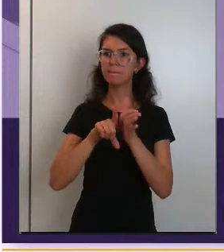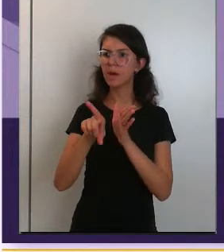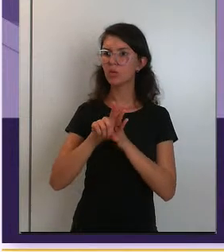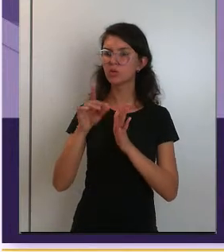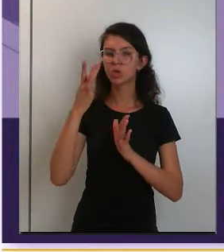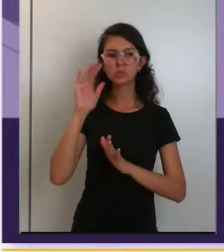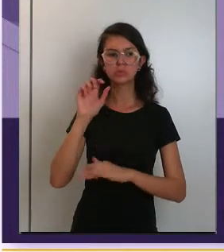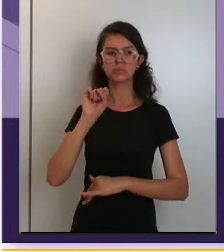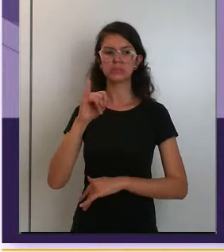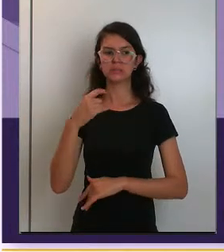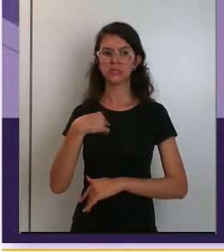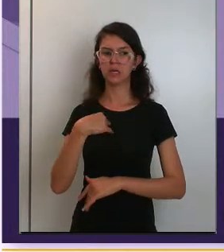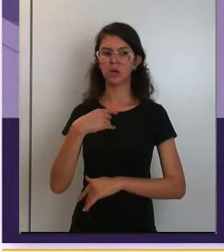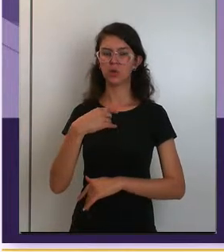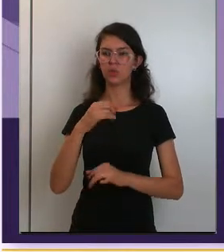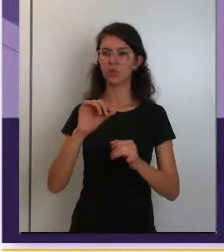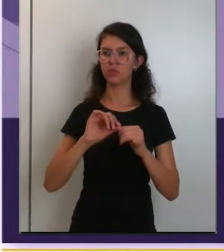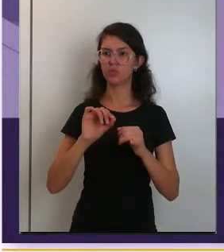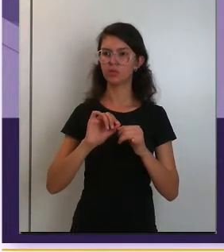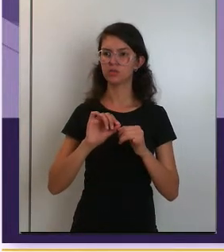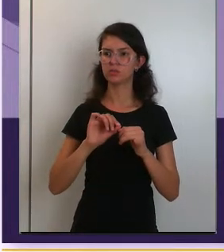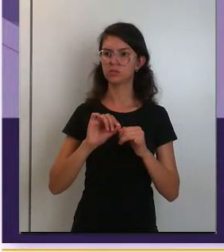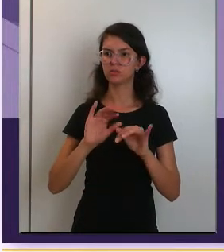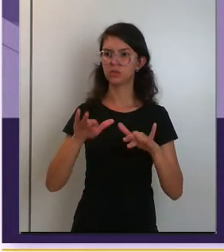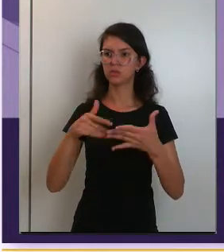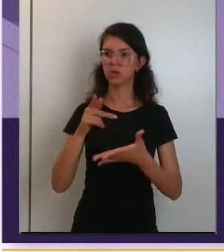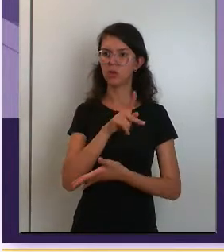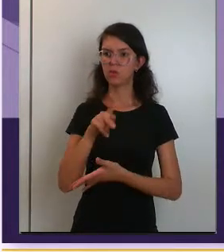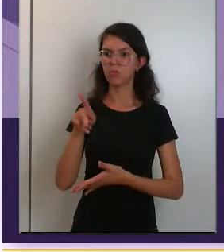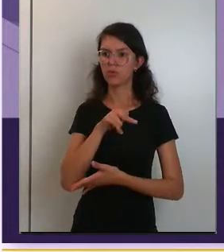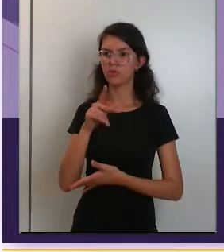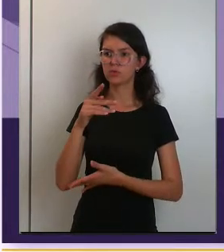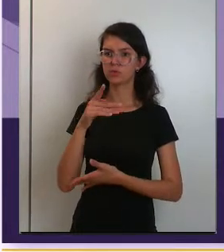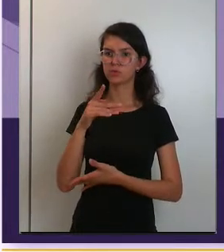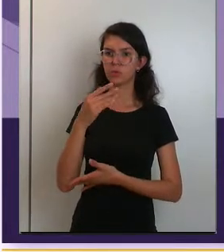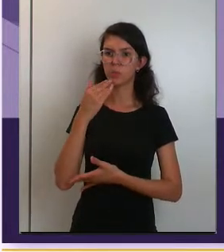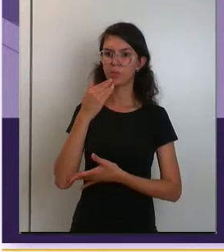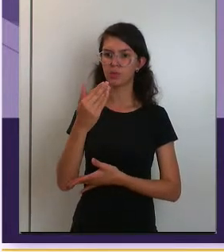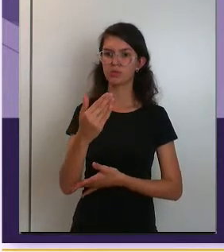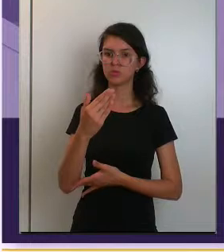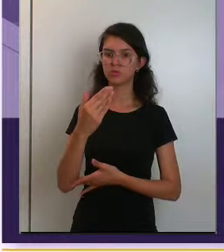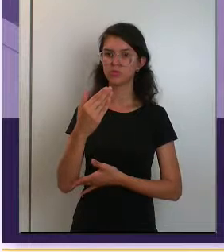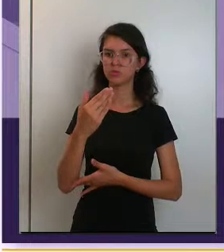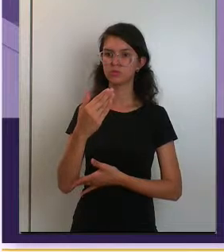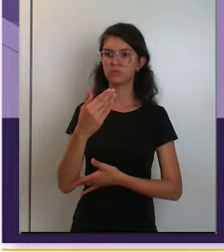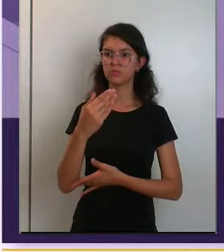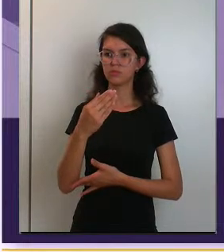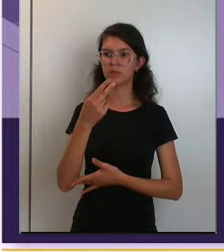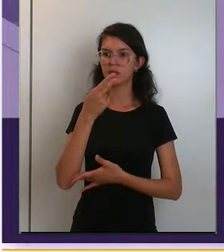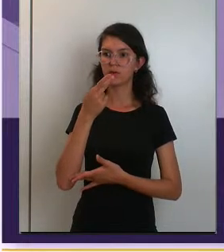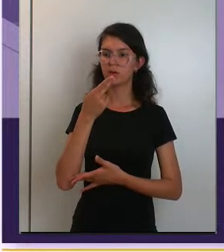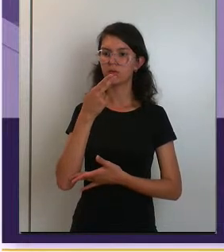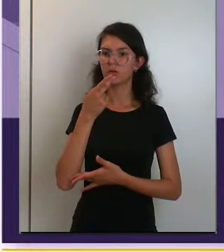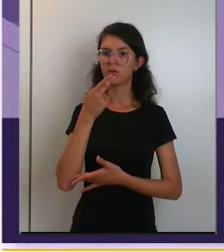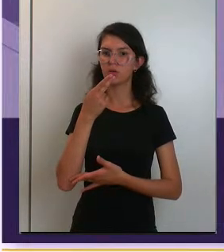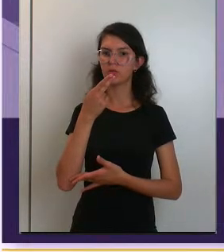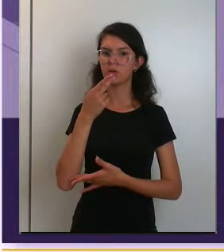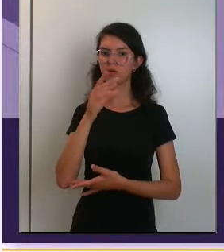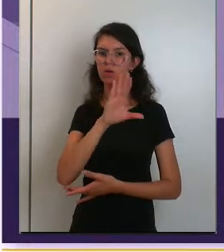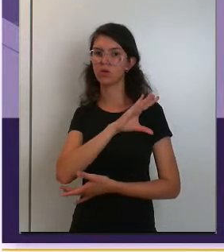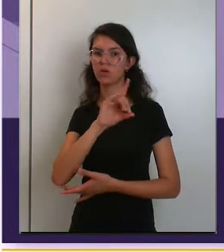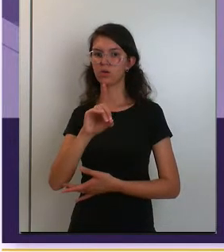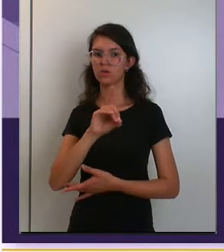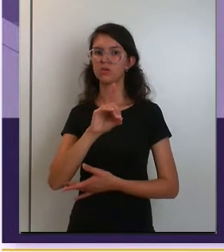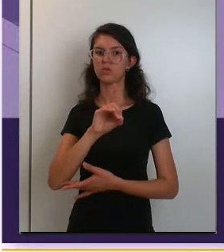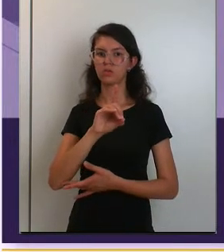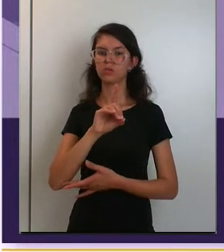que eu vou fazer, porque o professor Cristiano tinha me pedido e eu esqueci, né, de falar que ele é coordenador do Observa